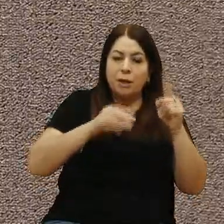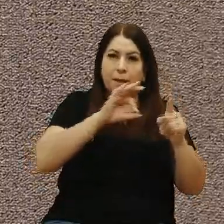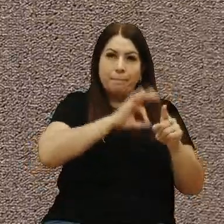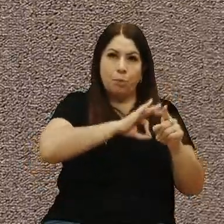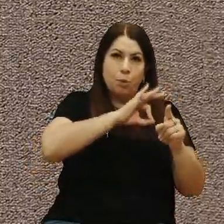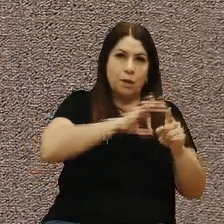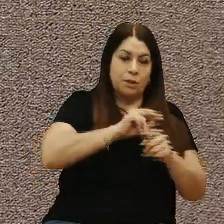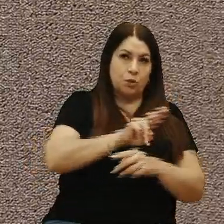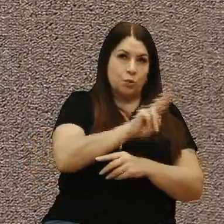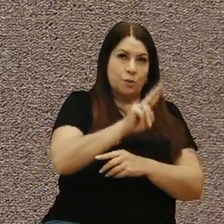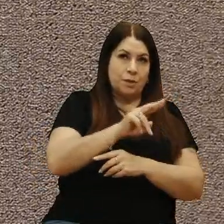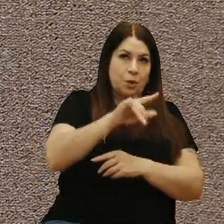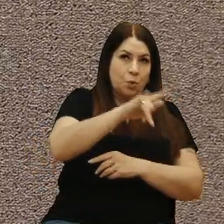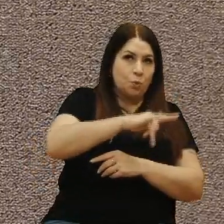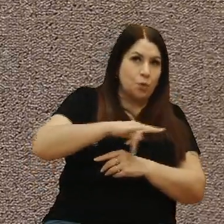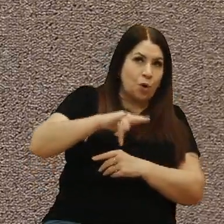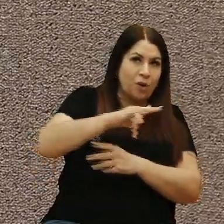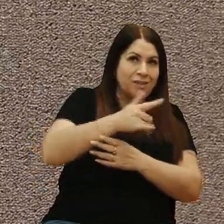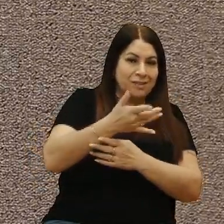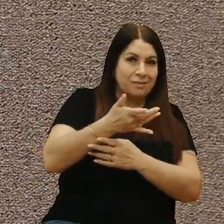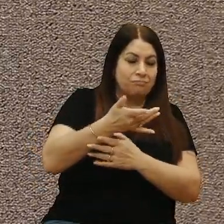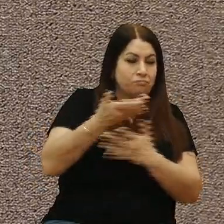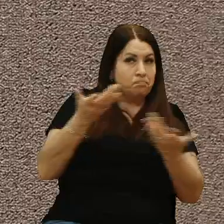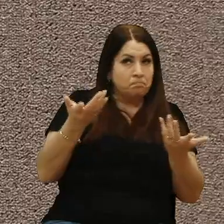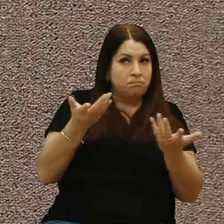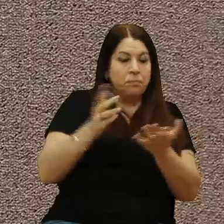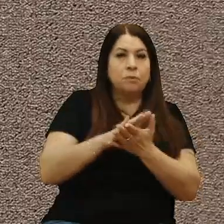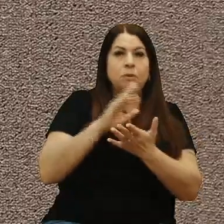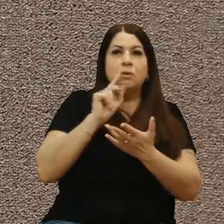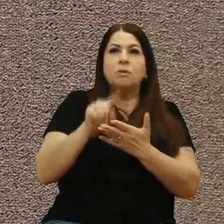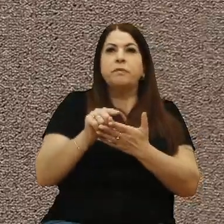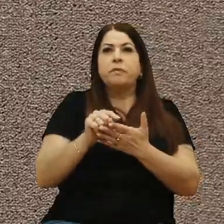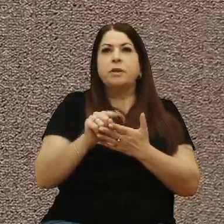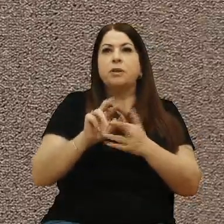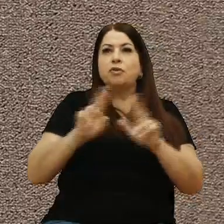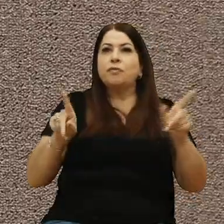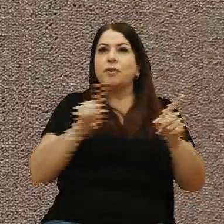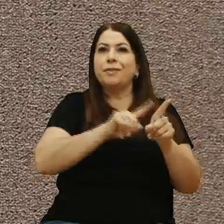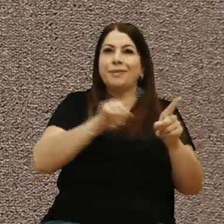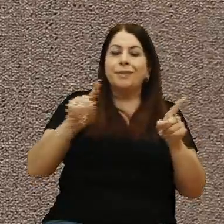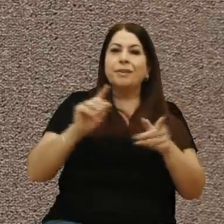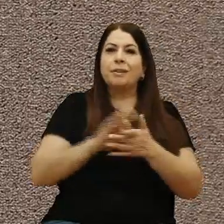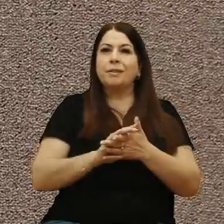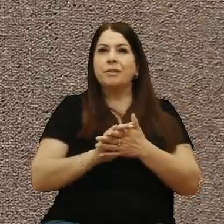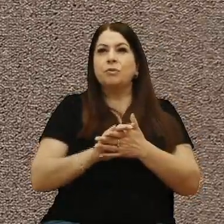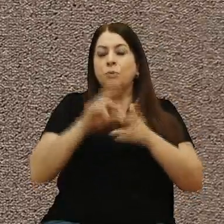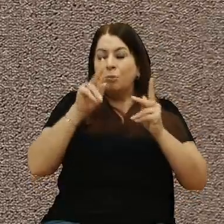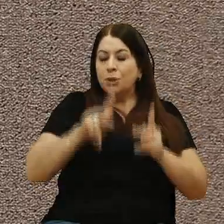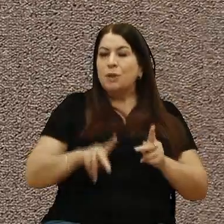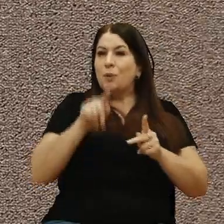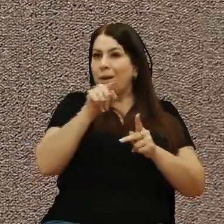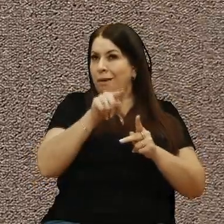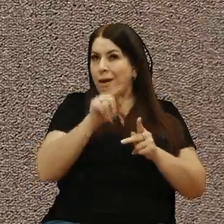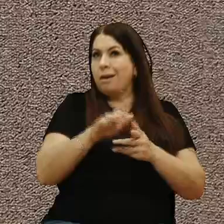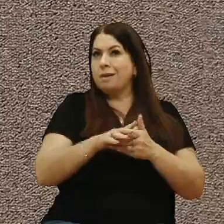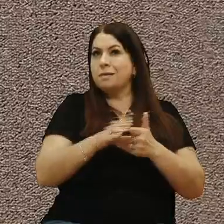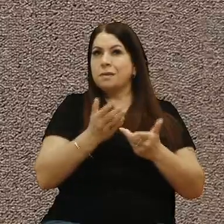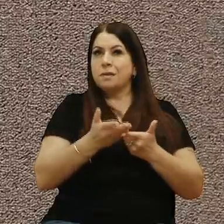polícia de usar os drones. Então, vocês verem o contraditório de uma pessoa dessa